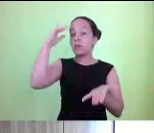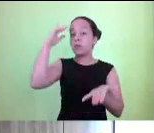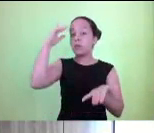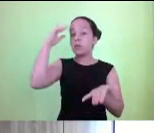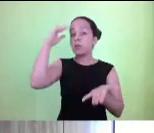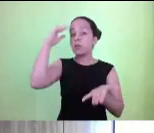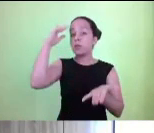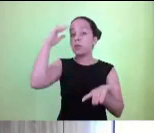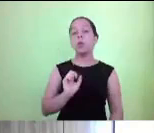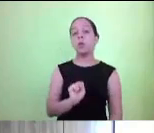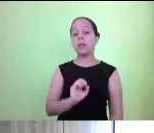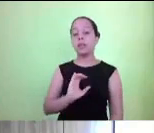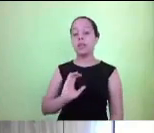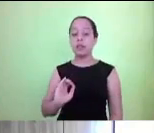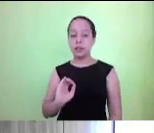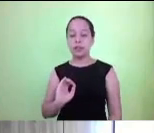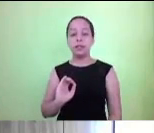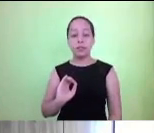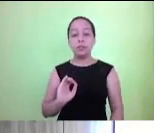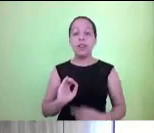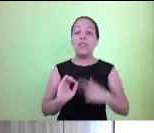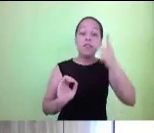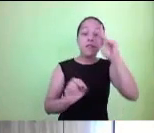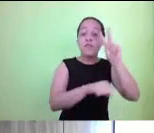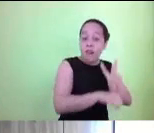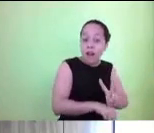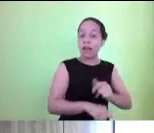Número de vagas, 14.